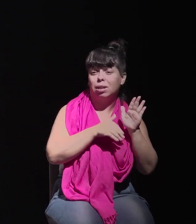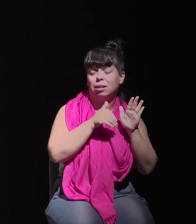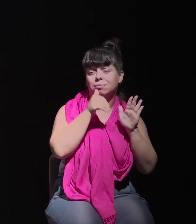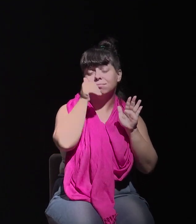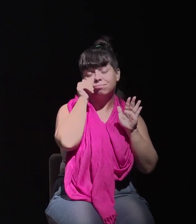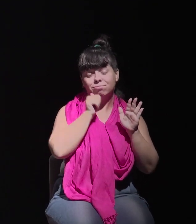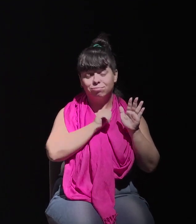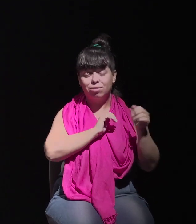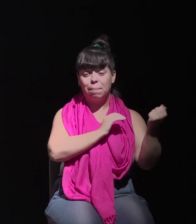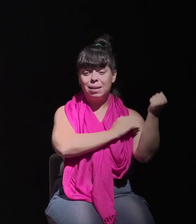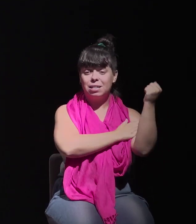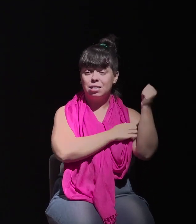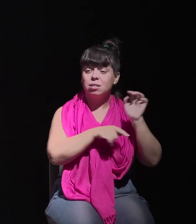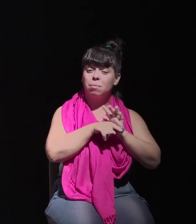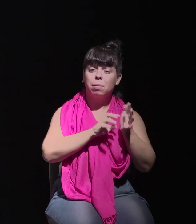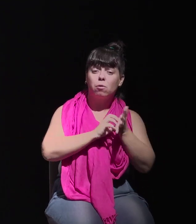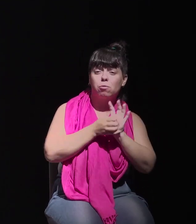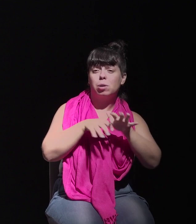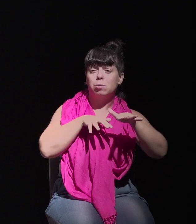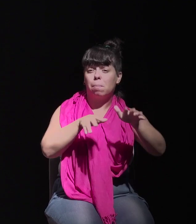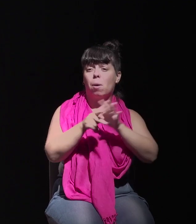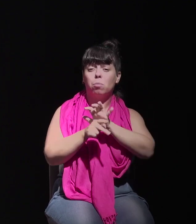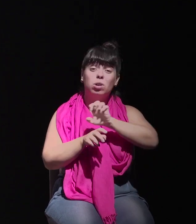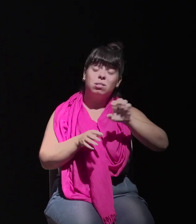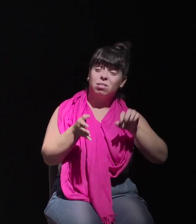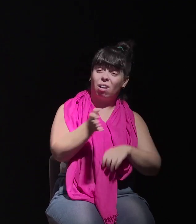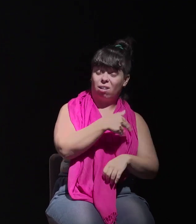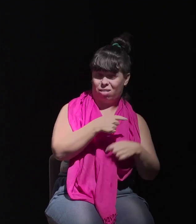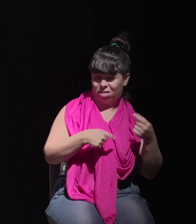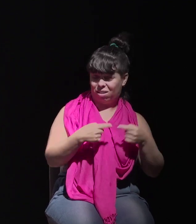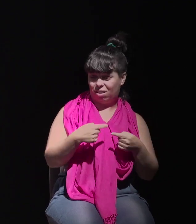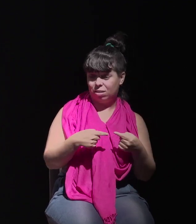esquerda, com um número cada vez maior de mulheres.